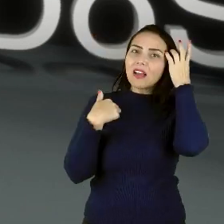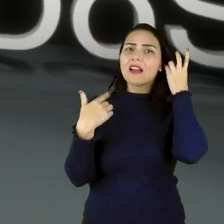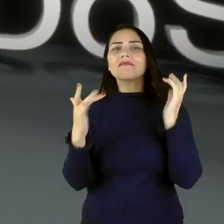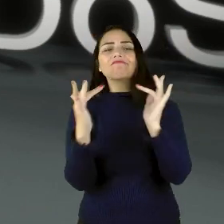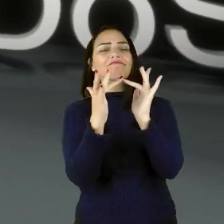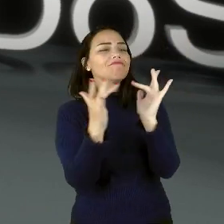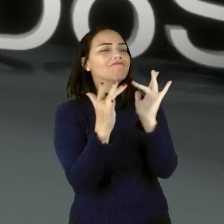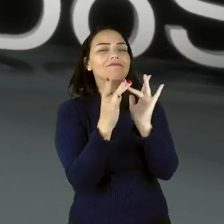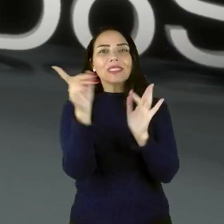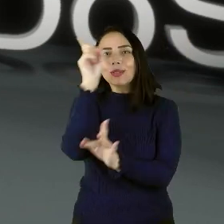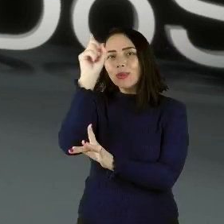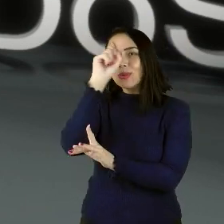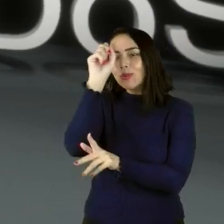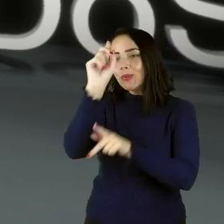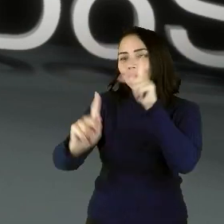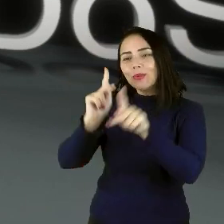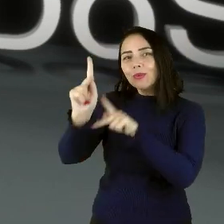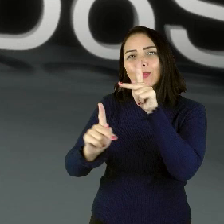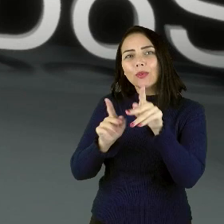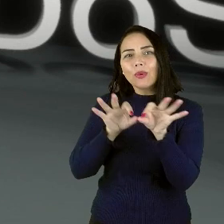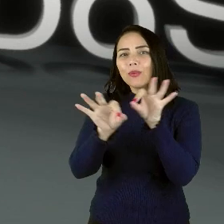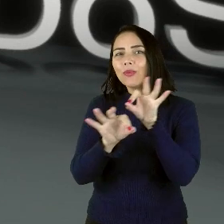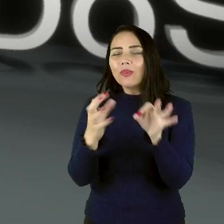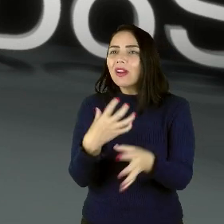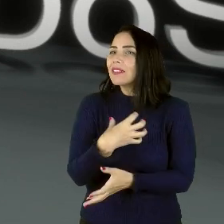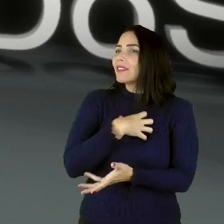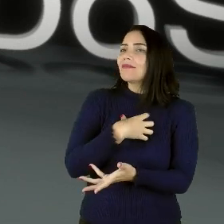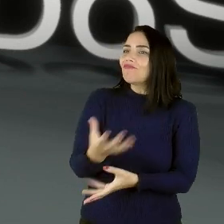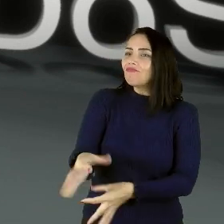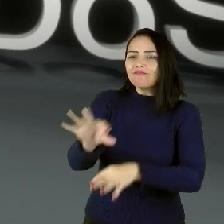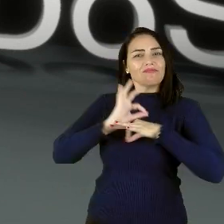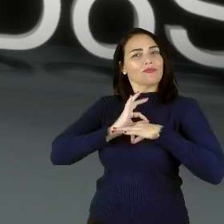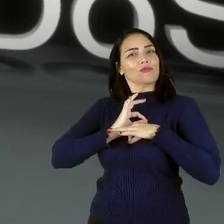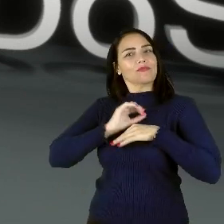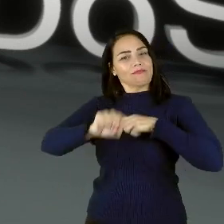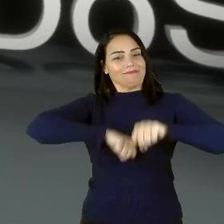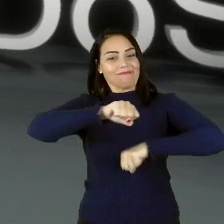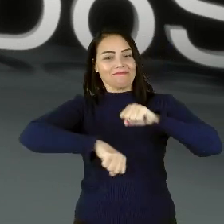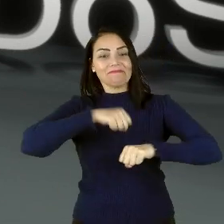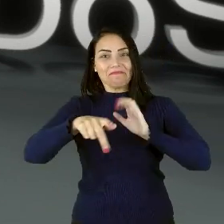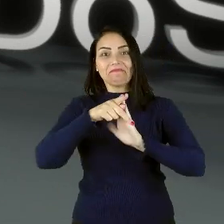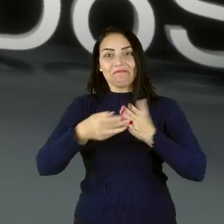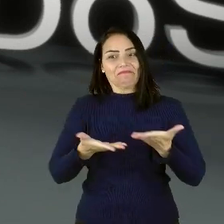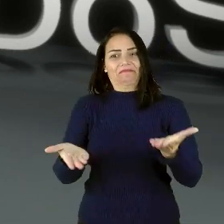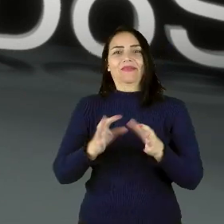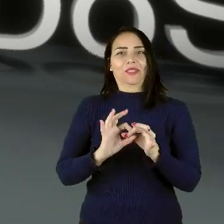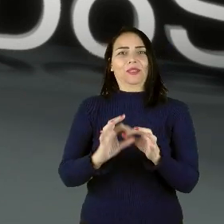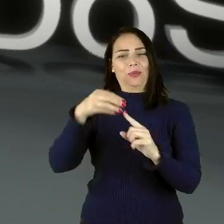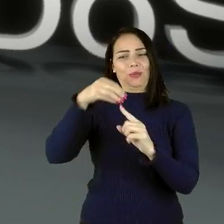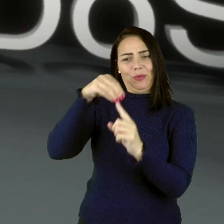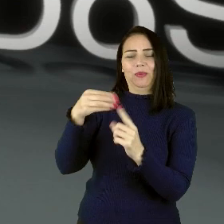entra em contato com a rotina desses povos. A sensação de pertencimento que a bicicleta proporciona é